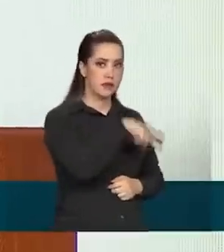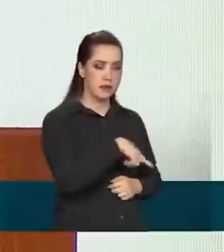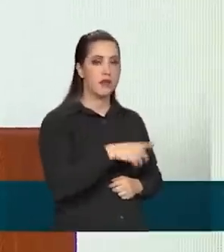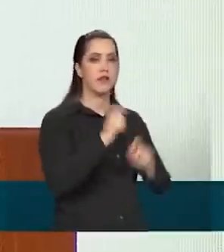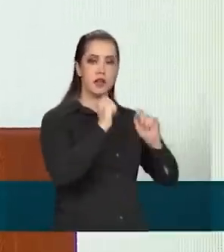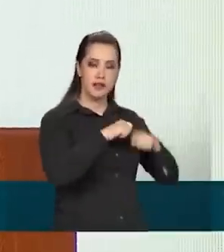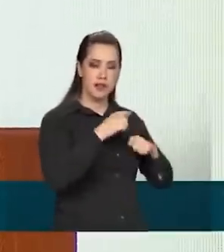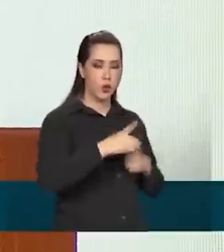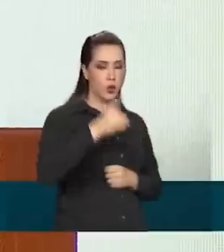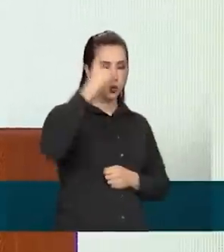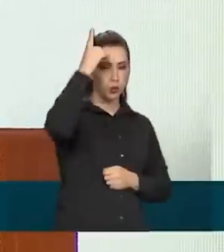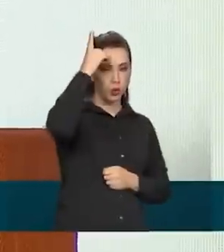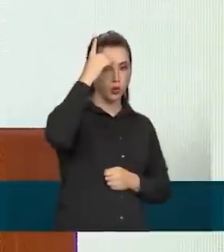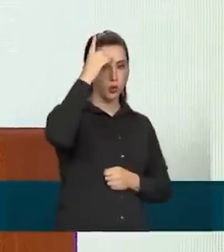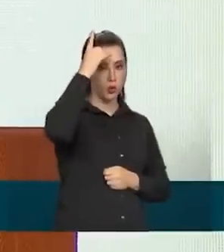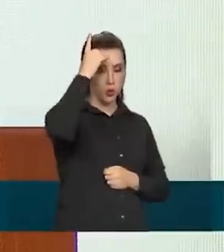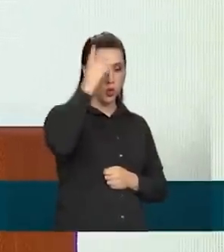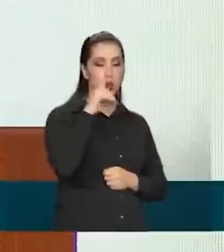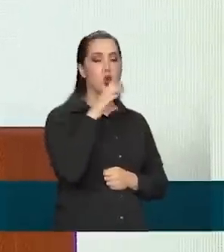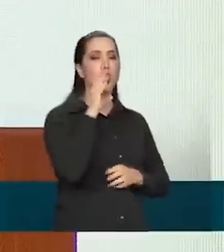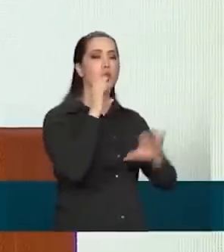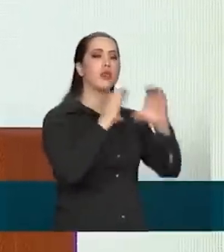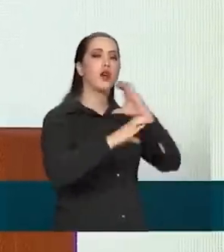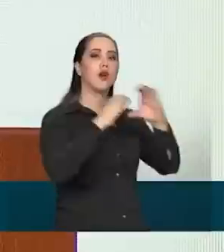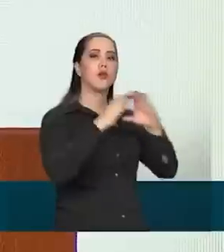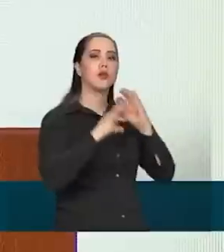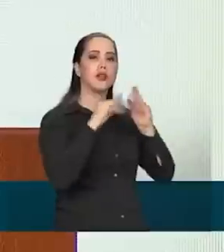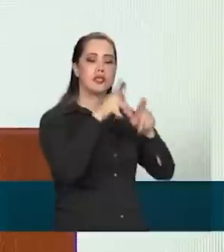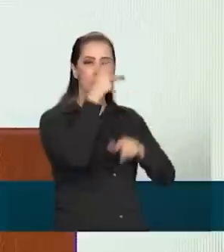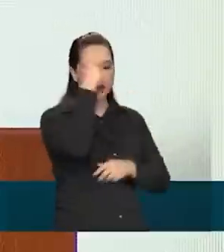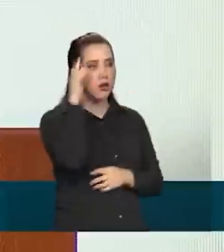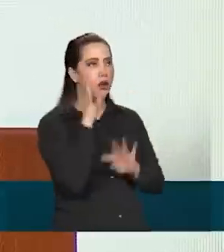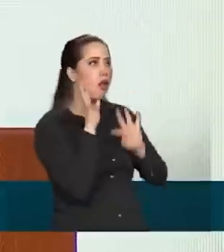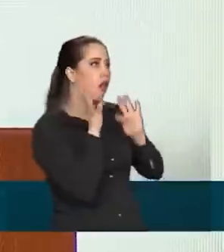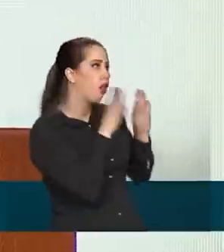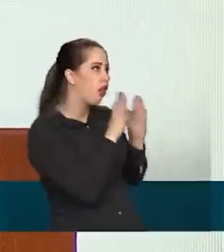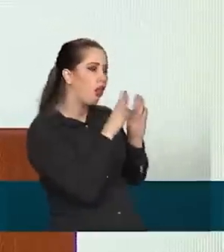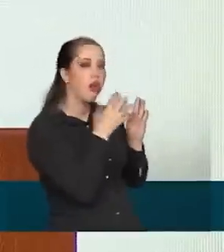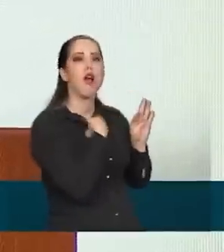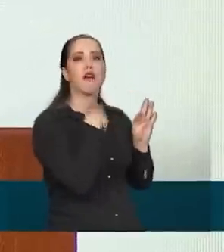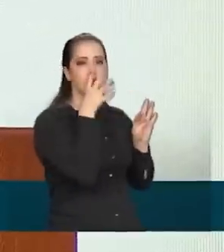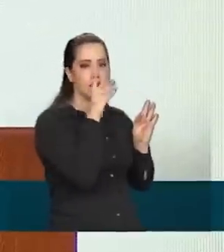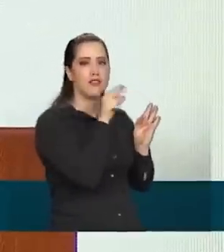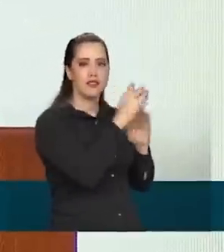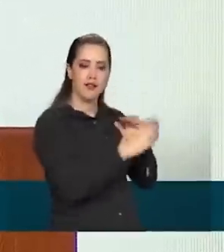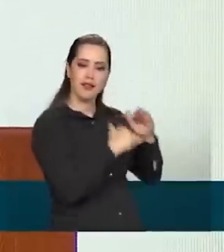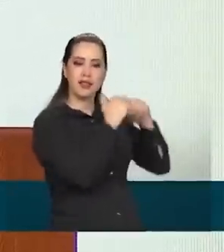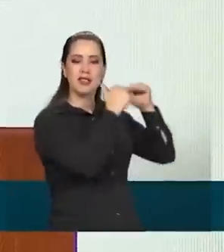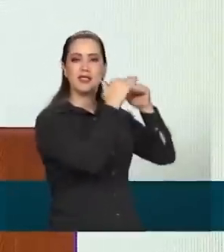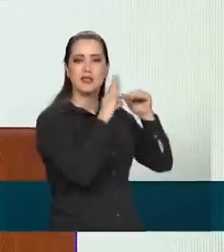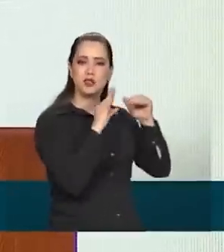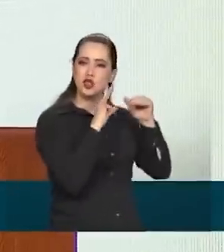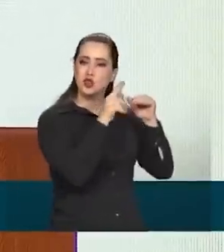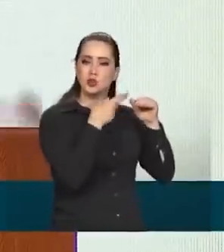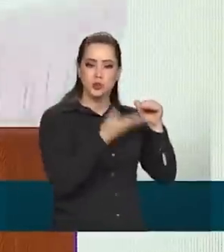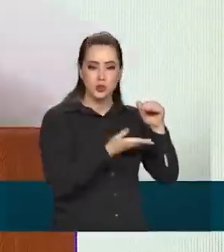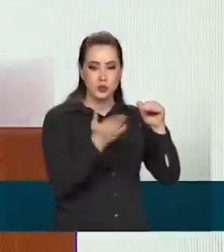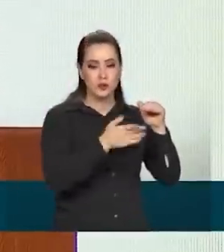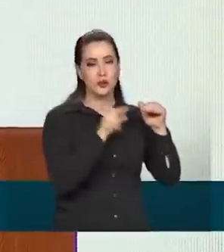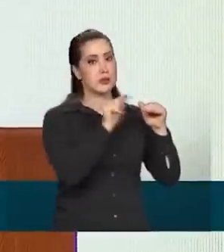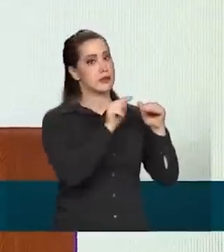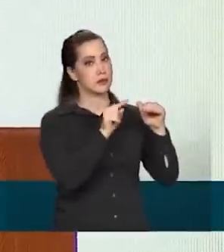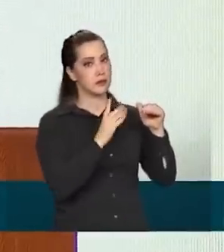da comunicação. Todo mundo vai te ouvir. Você vai crescer e tudo que